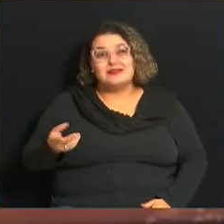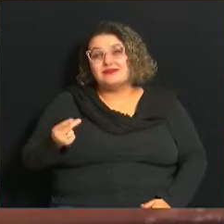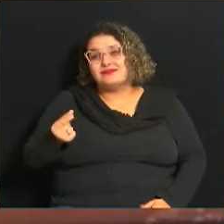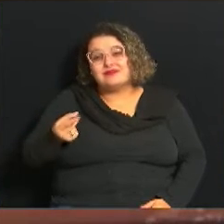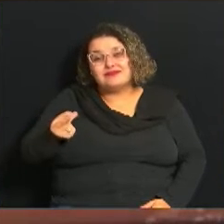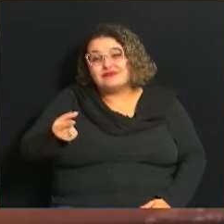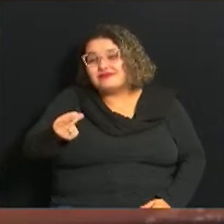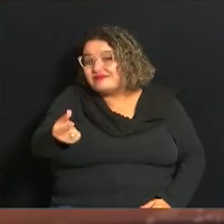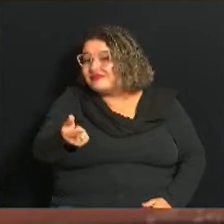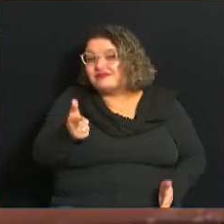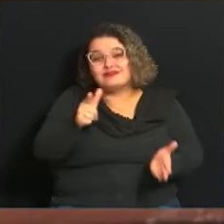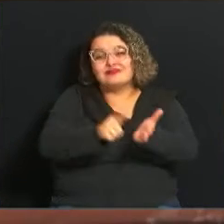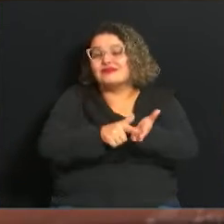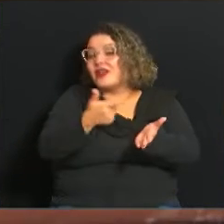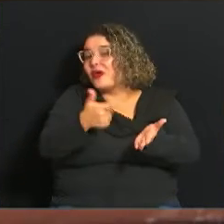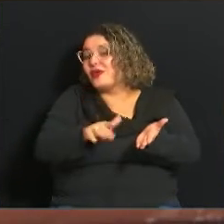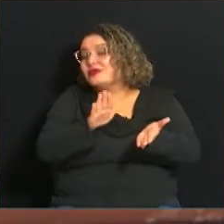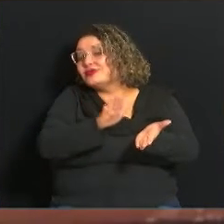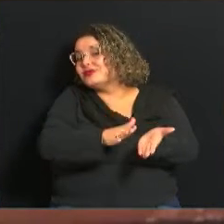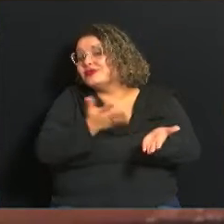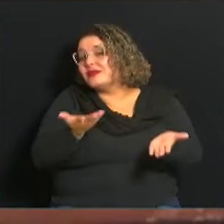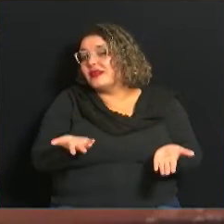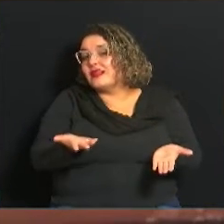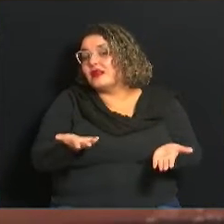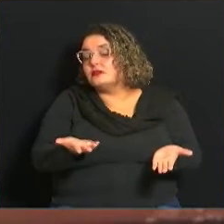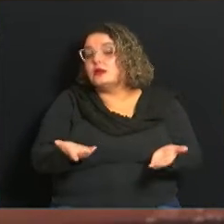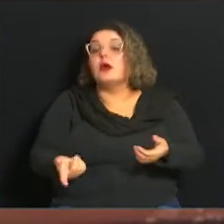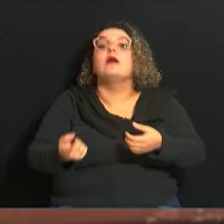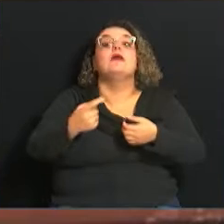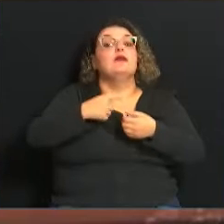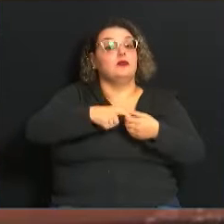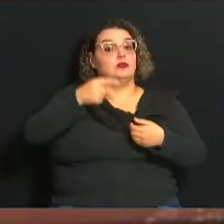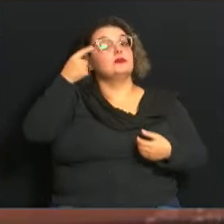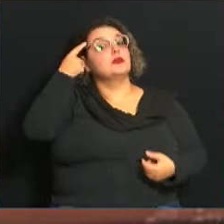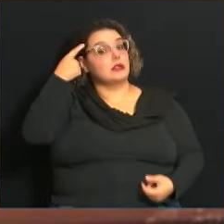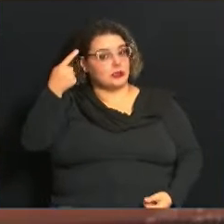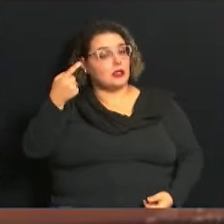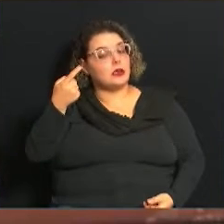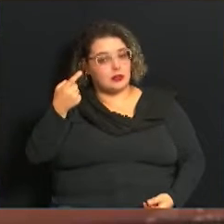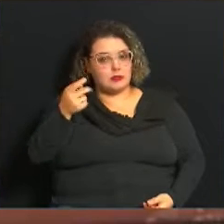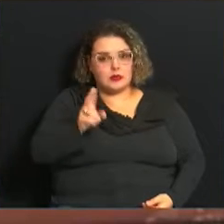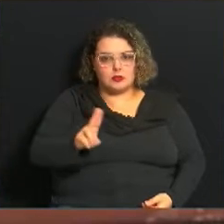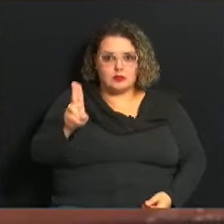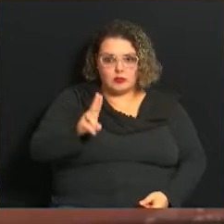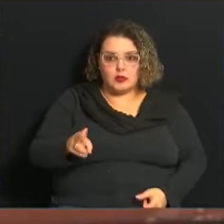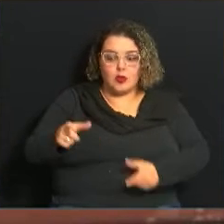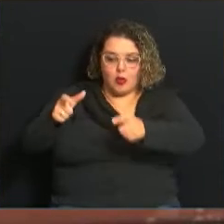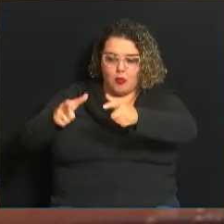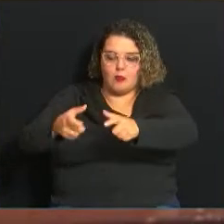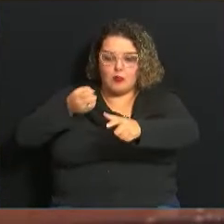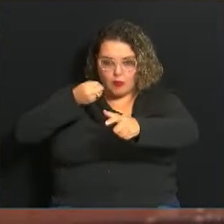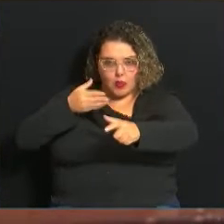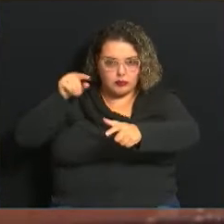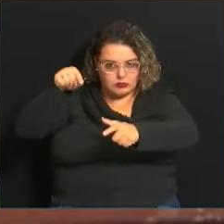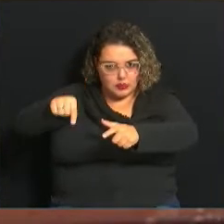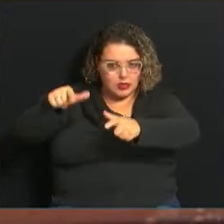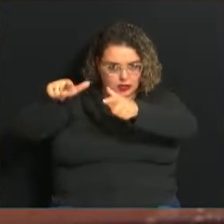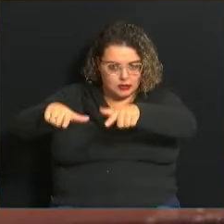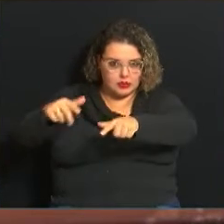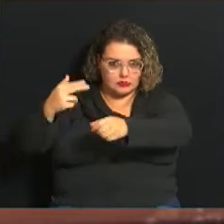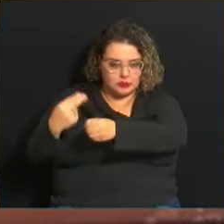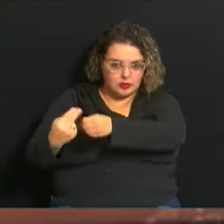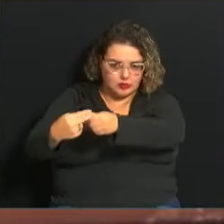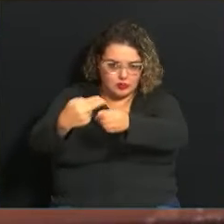a ideia é retomar esse movimento para que se possa instalar uma unidade do Bom Prato ali na Unicamp,